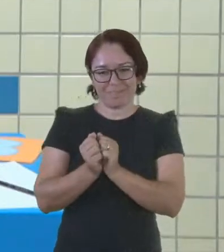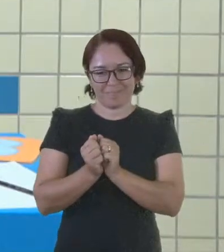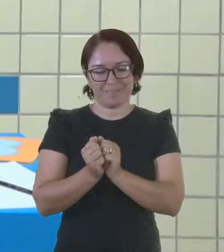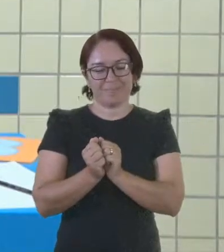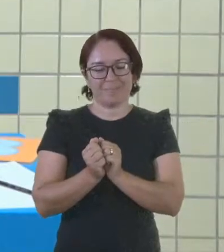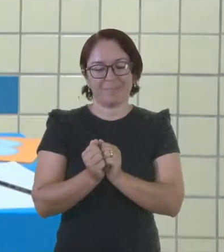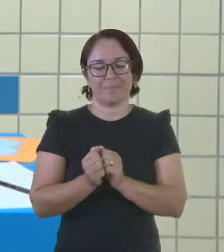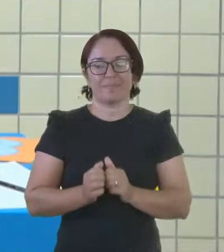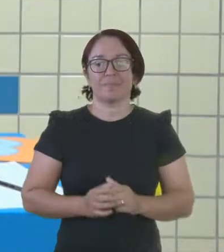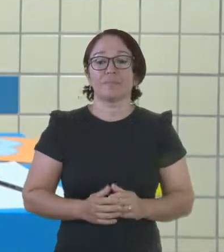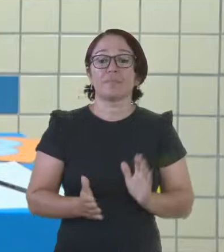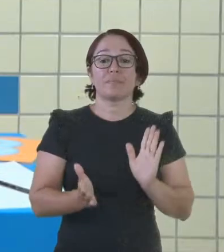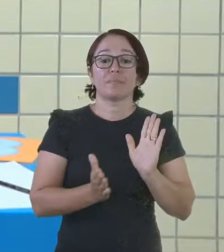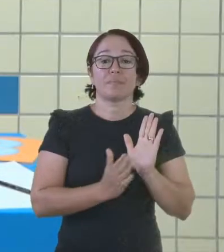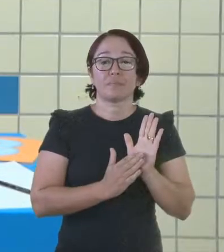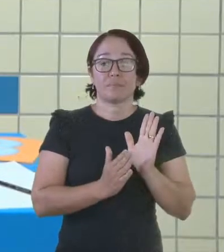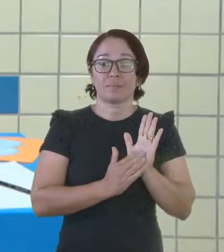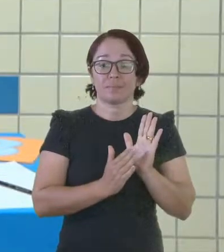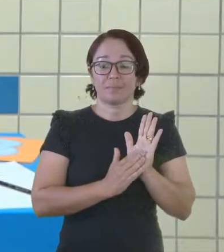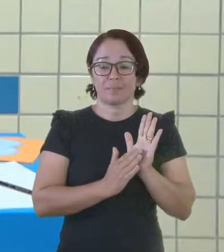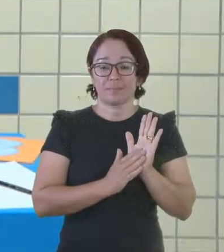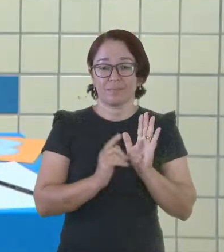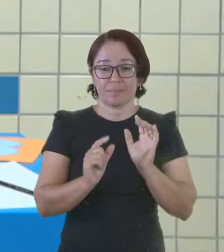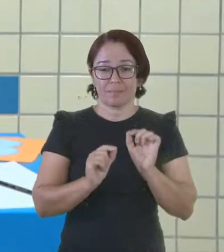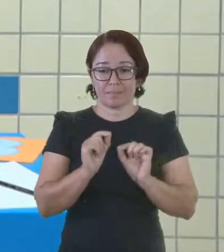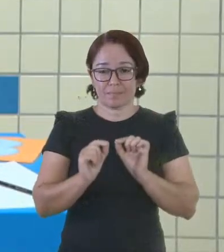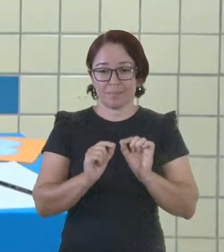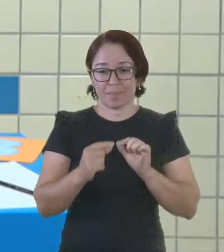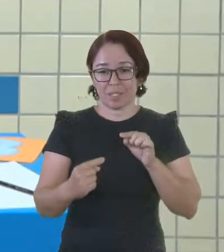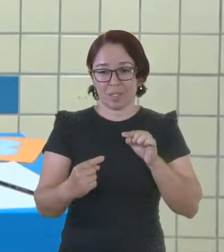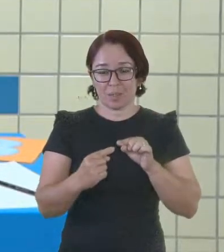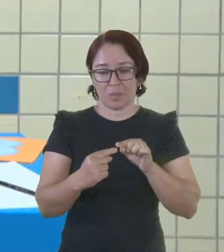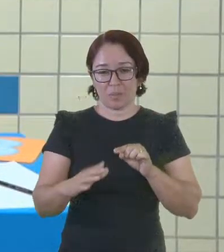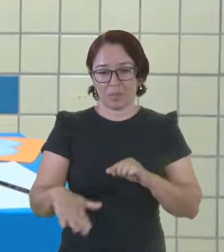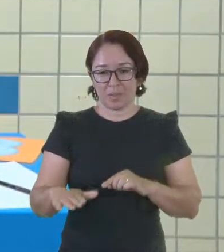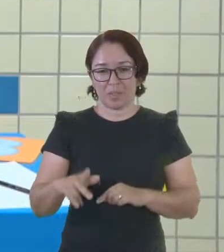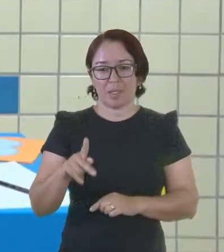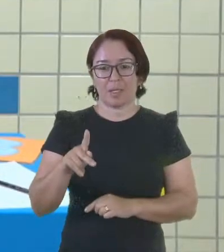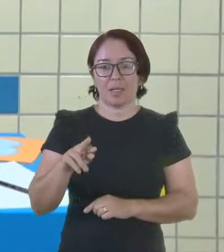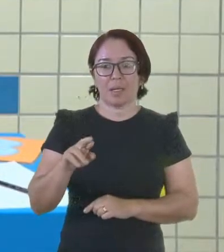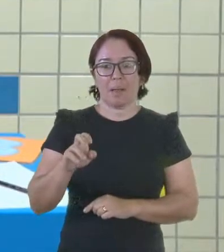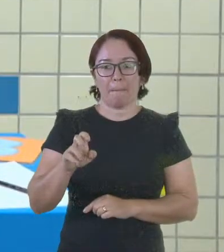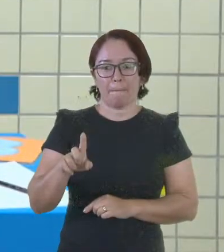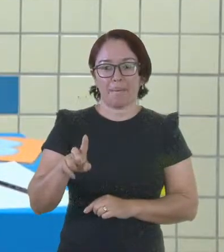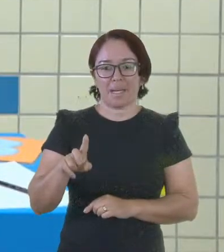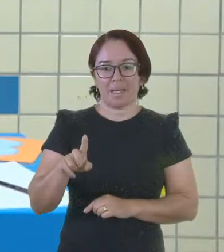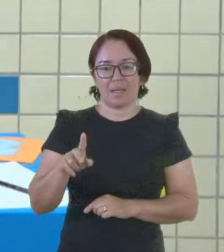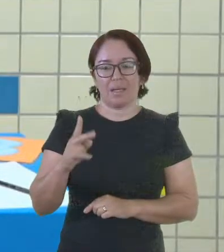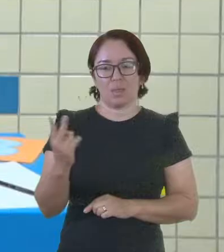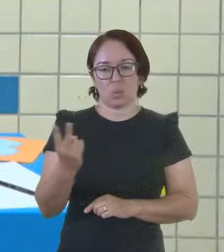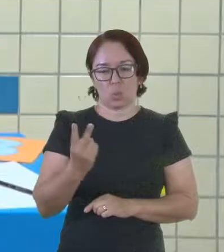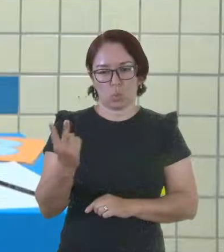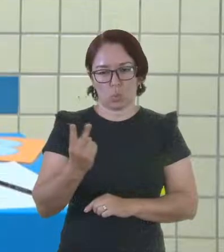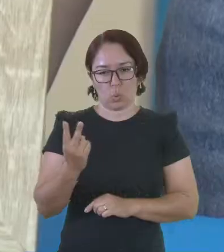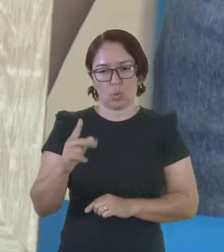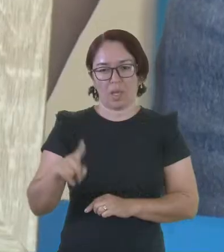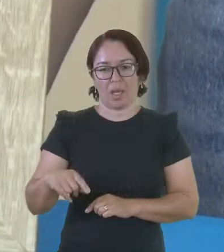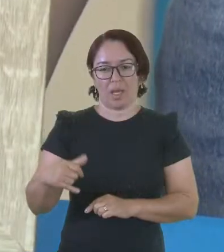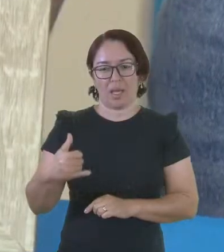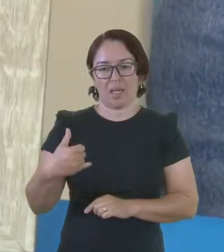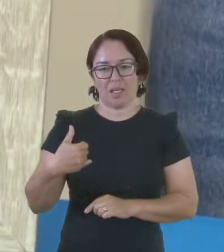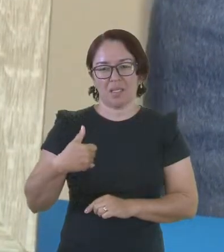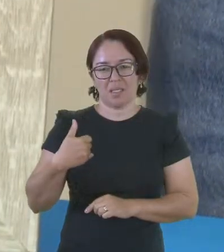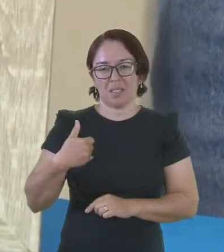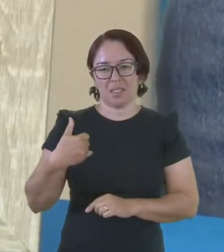Lembrando que as nossas propostas são para as crianças da pré-escola 2, as crianças pequenas a partir de 5